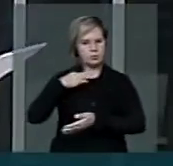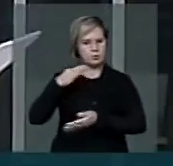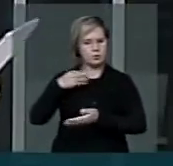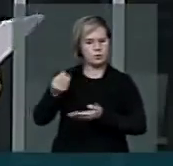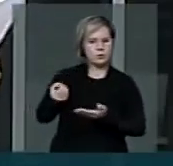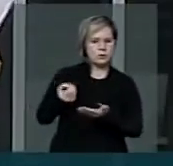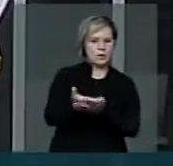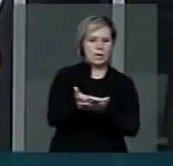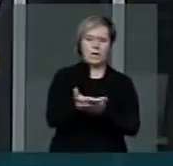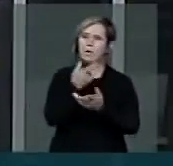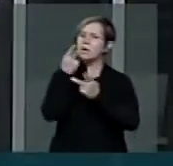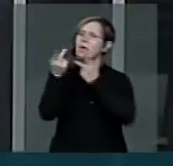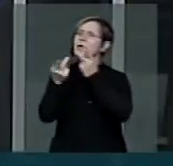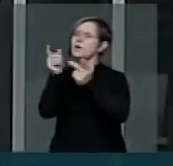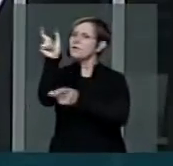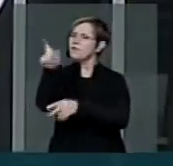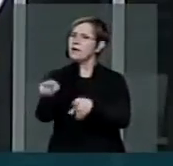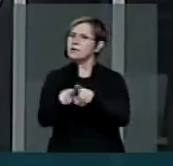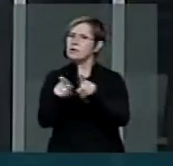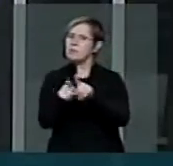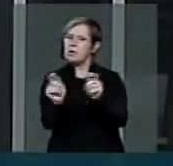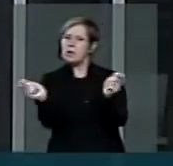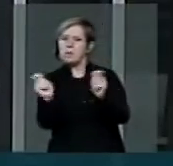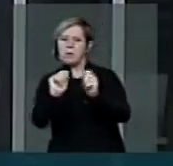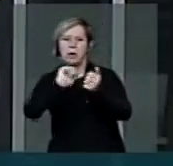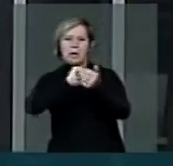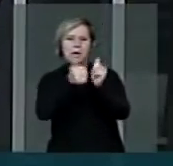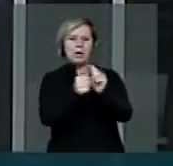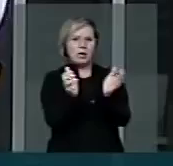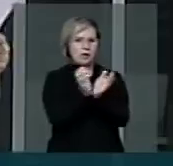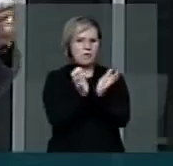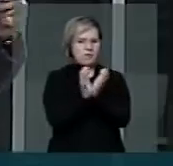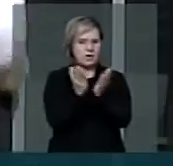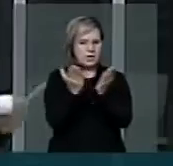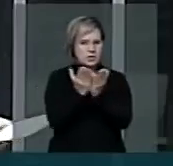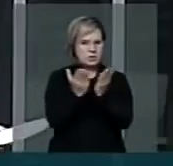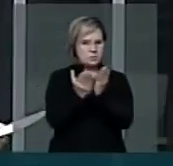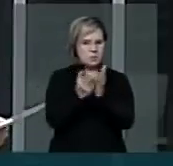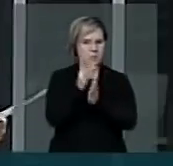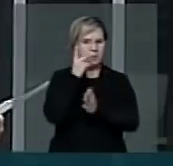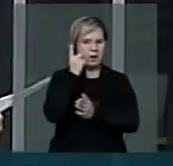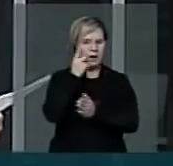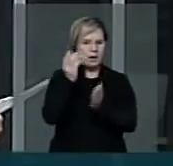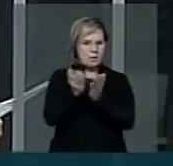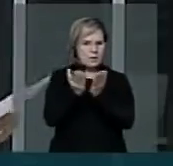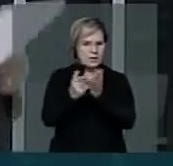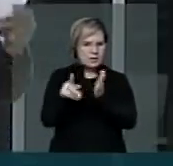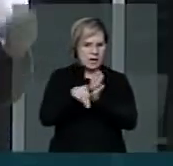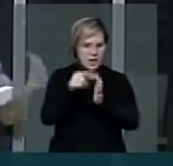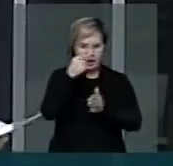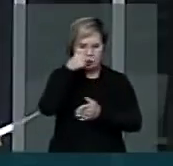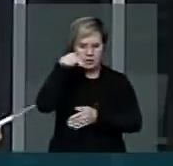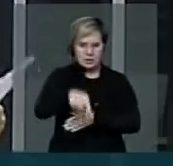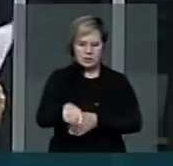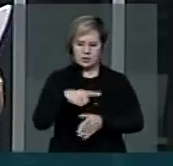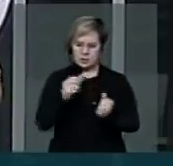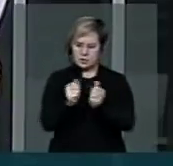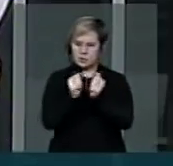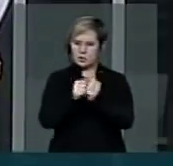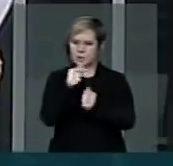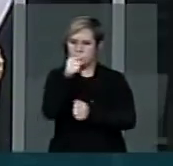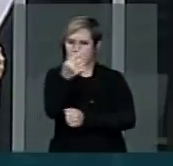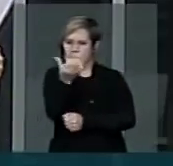que a capacidade de articulação da Frente Parlamentar Evangélica, aí ele ataca a Frente Parlamentar Evangélica aqui, que é composta por